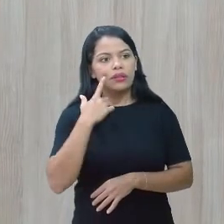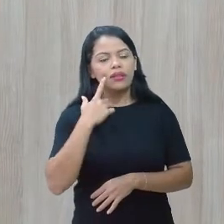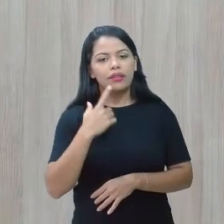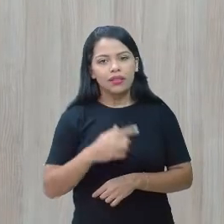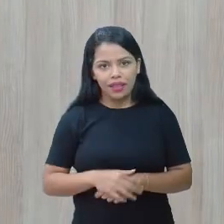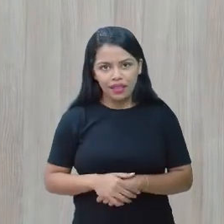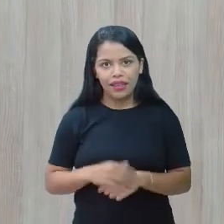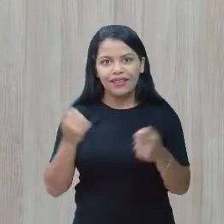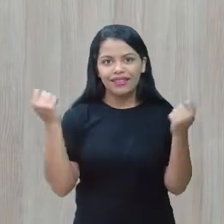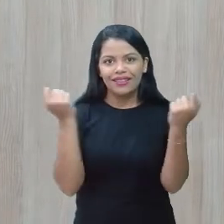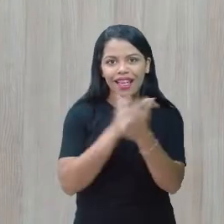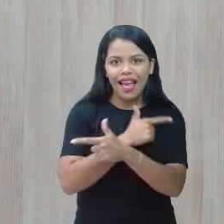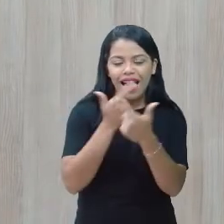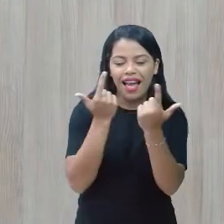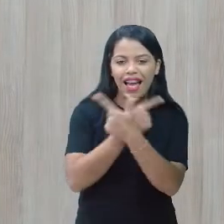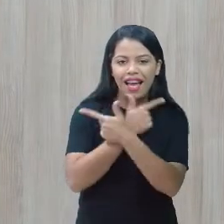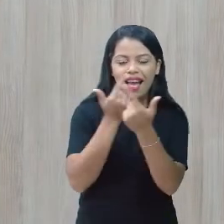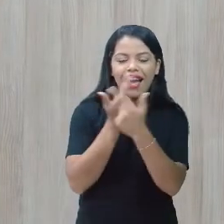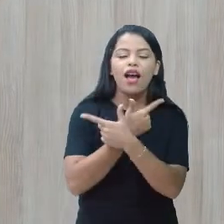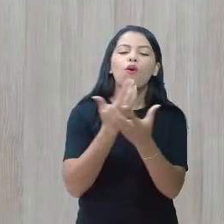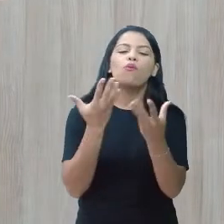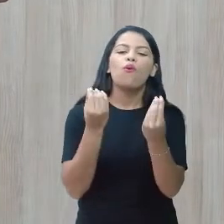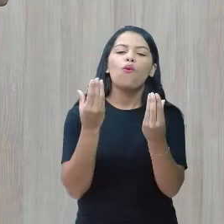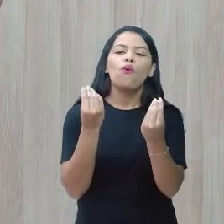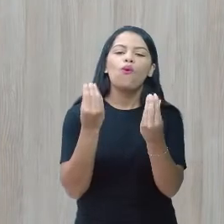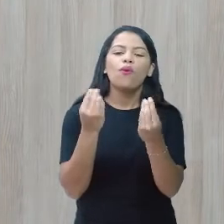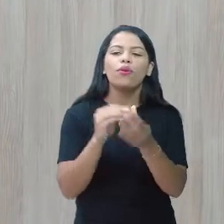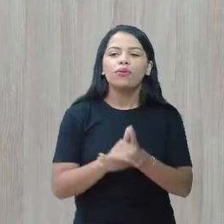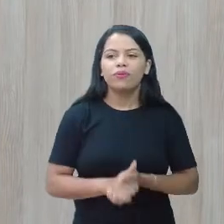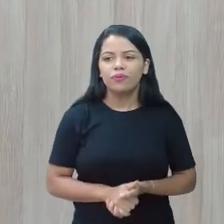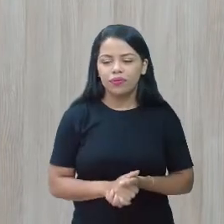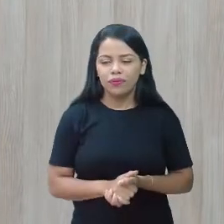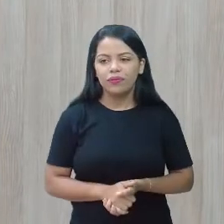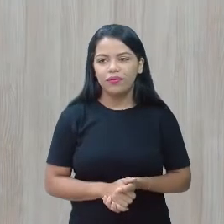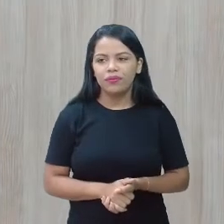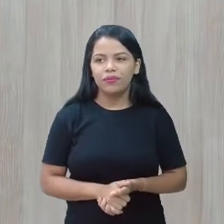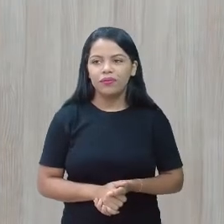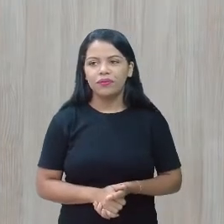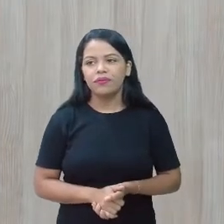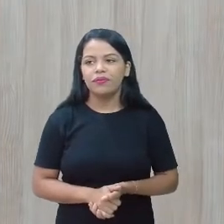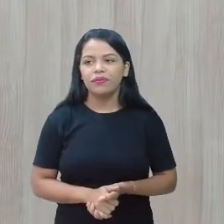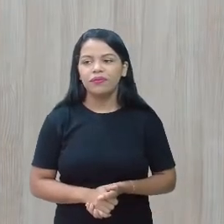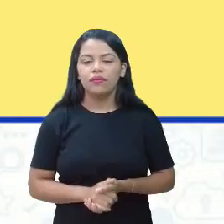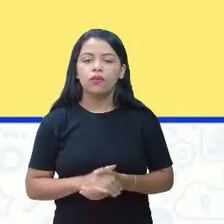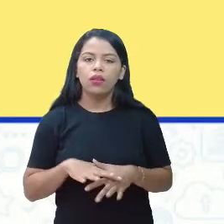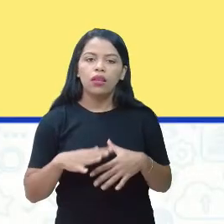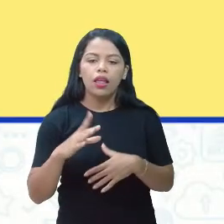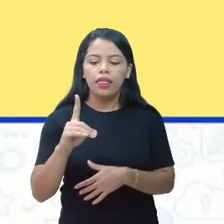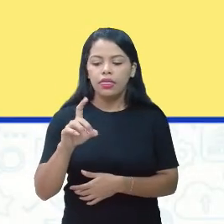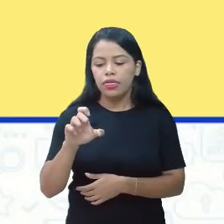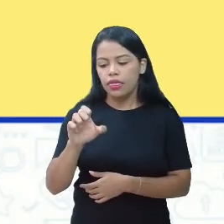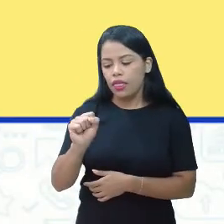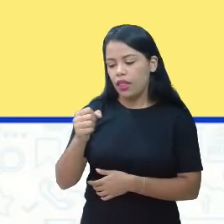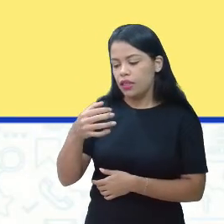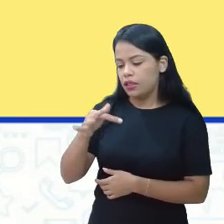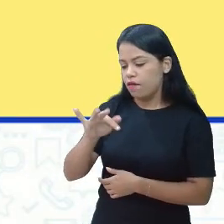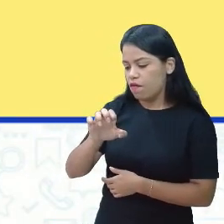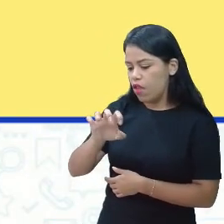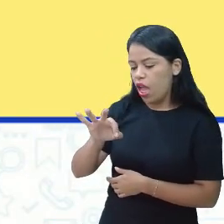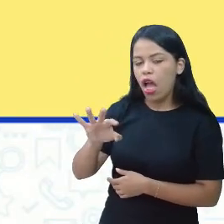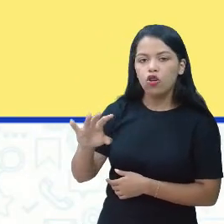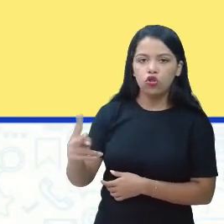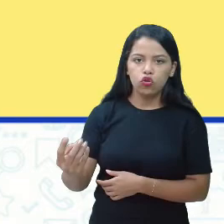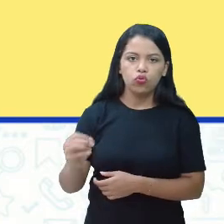Muitas risadas serão ouvidas. O desfecho, a conclusão